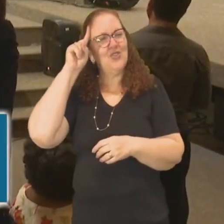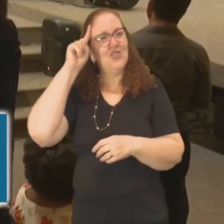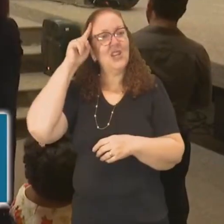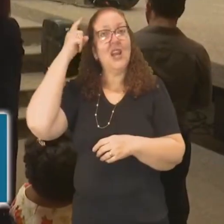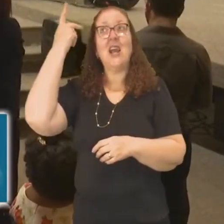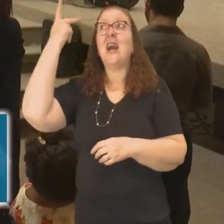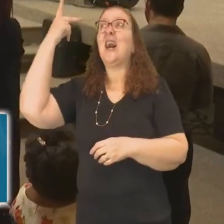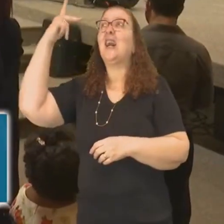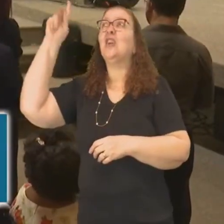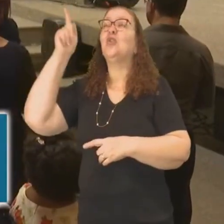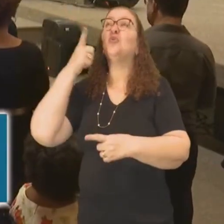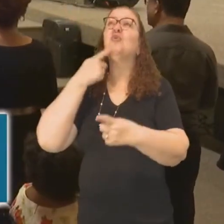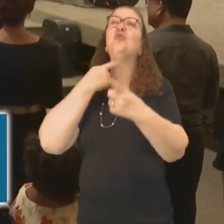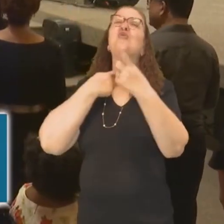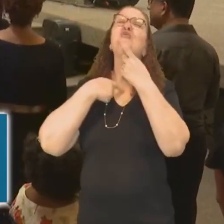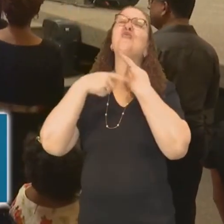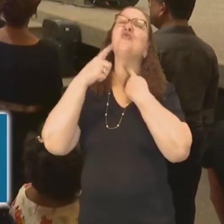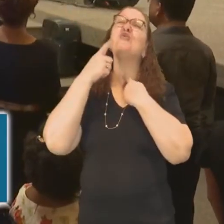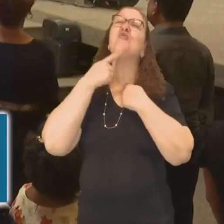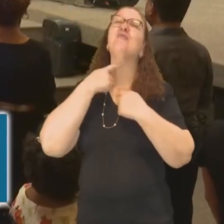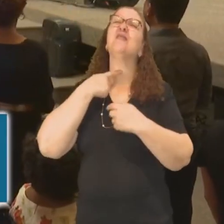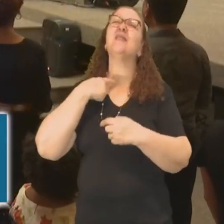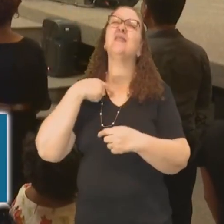acordar, faz o Teu